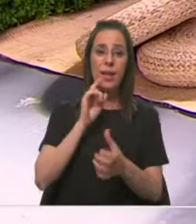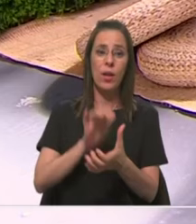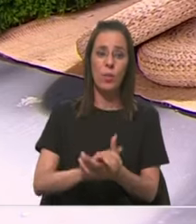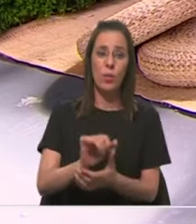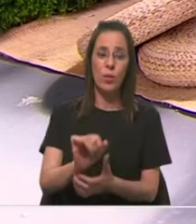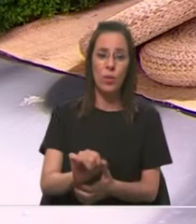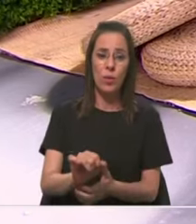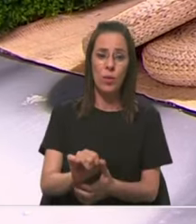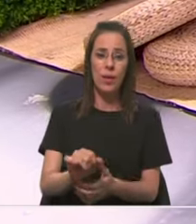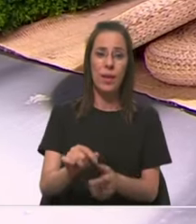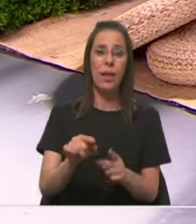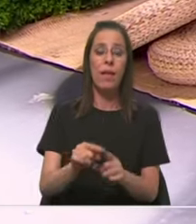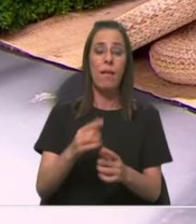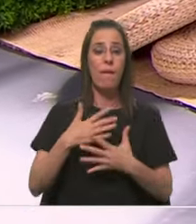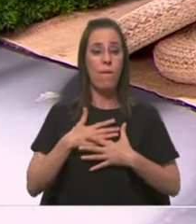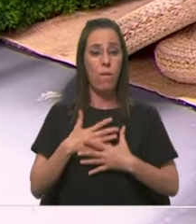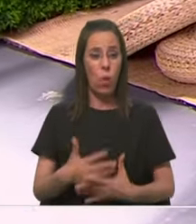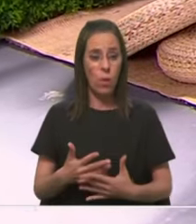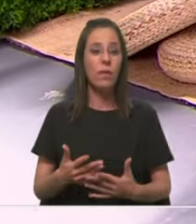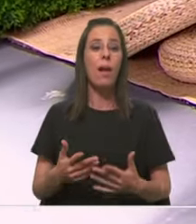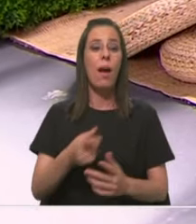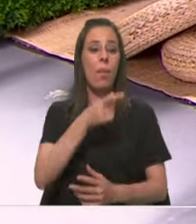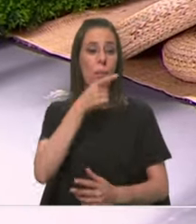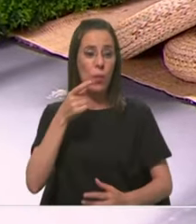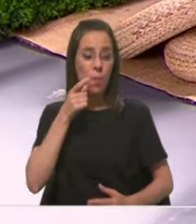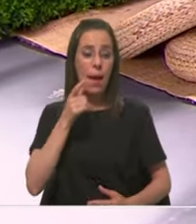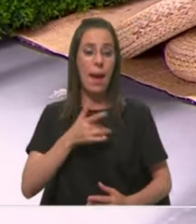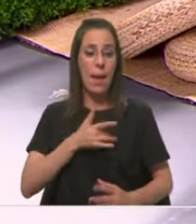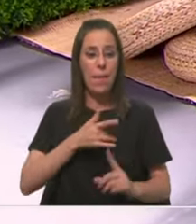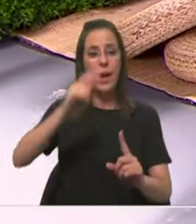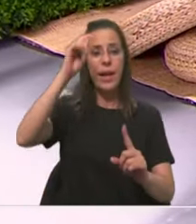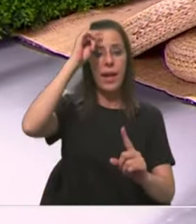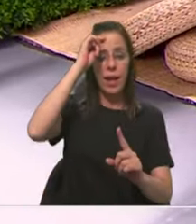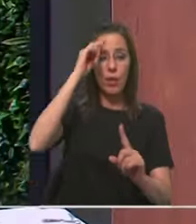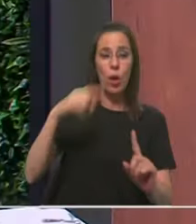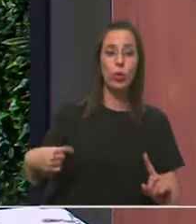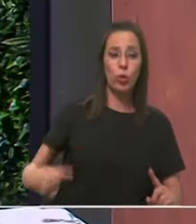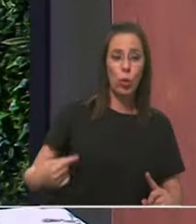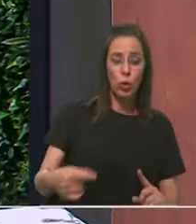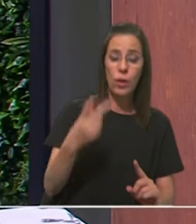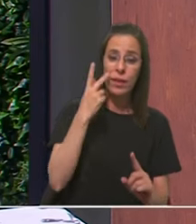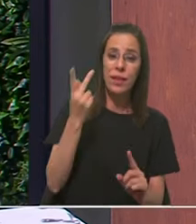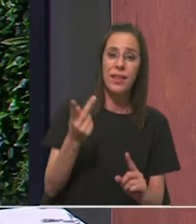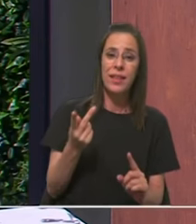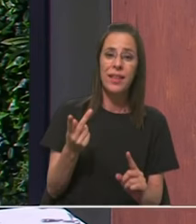esposa? É claro. É de sua livre vontade e promete amá-la e respeitá-la todos os dias da vida?